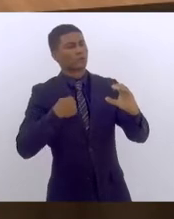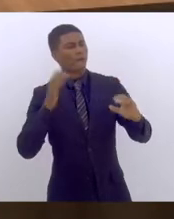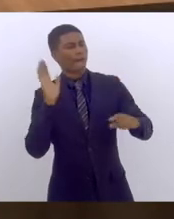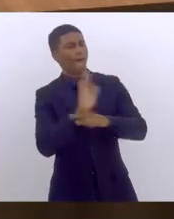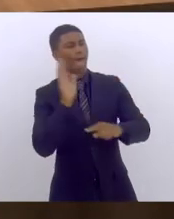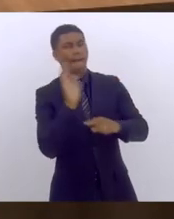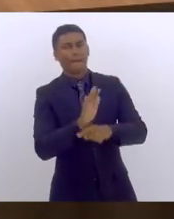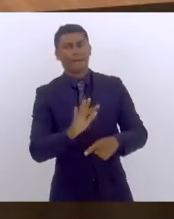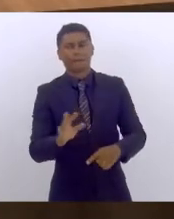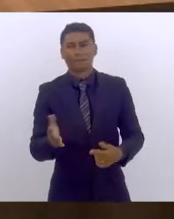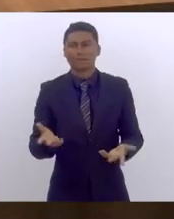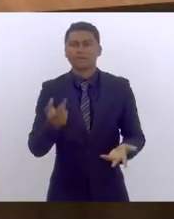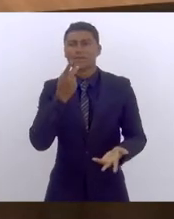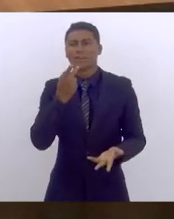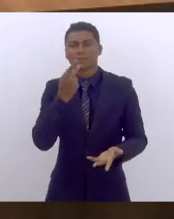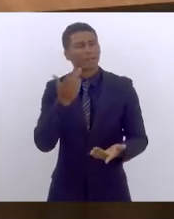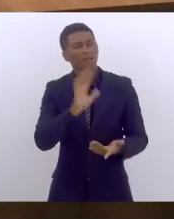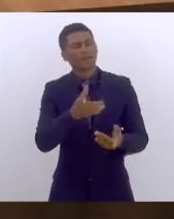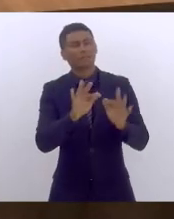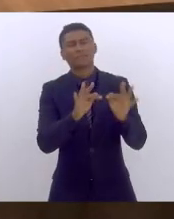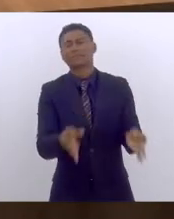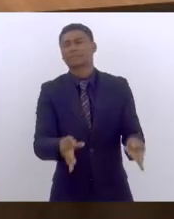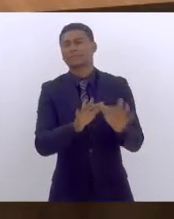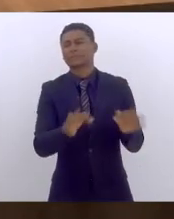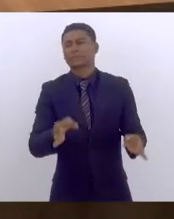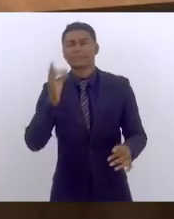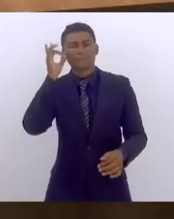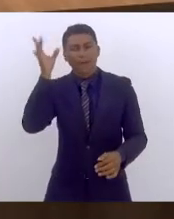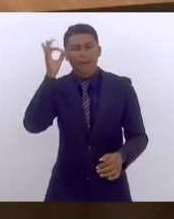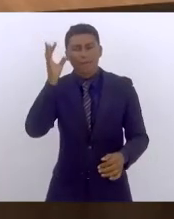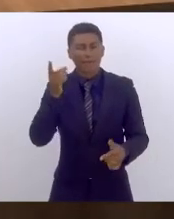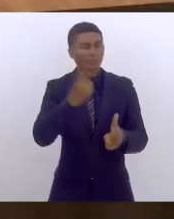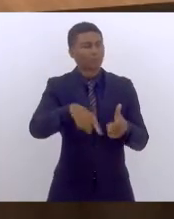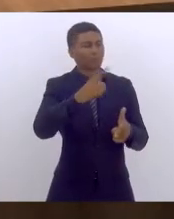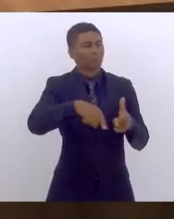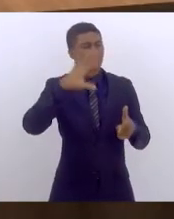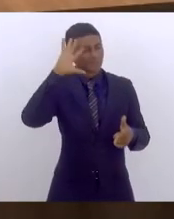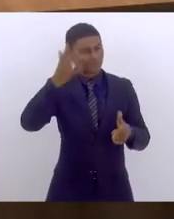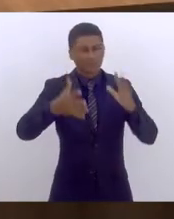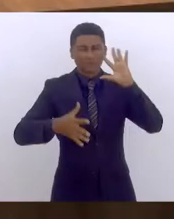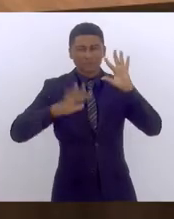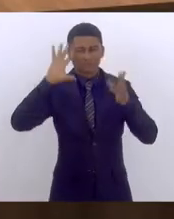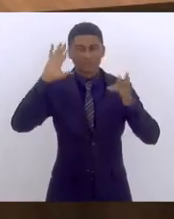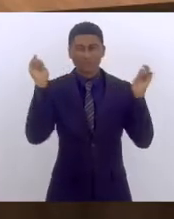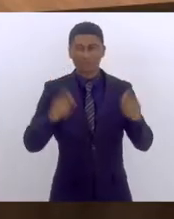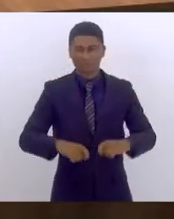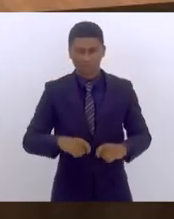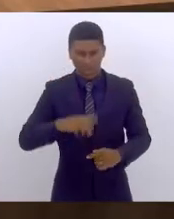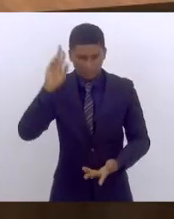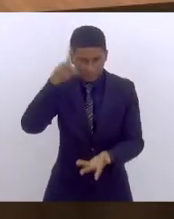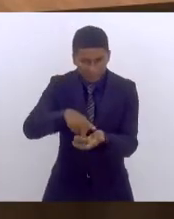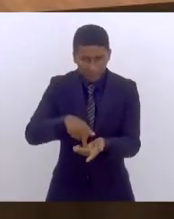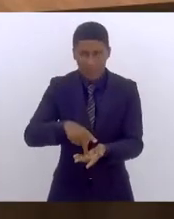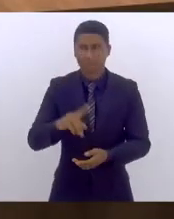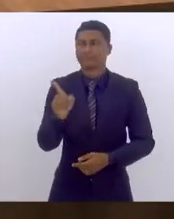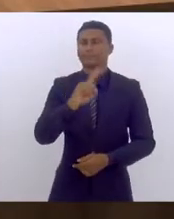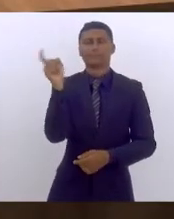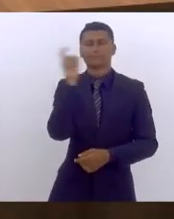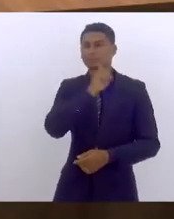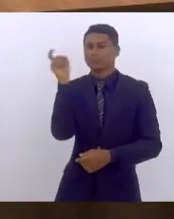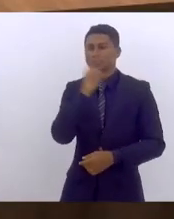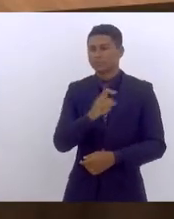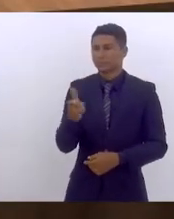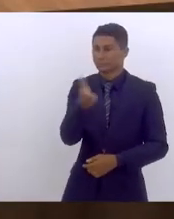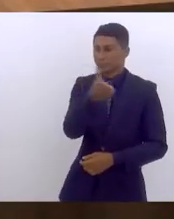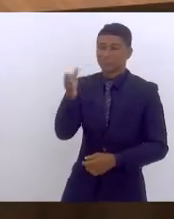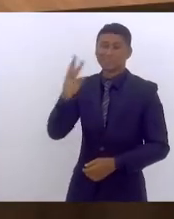dizer como se fosse algo simples, fácil, resolver todos os problemas de concurso público, que é uma mentira. Calhordas